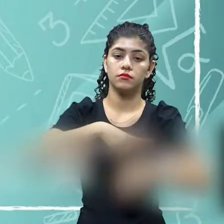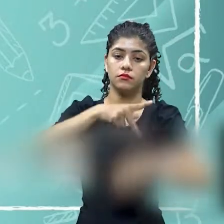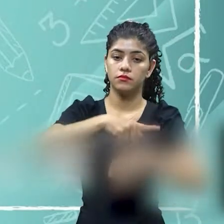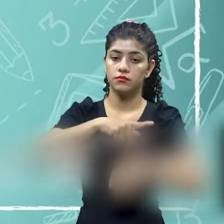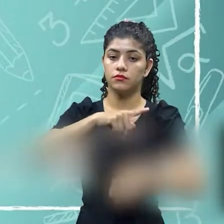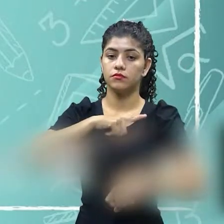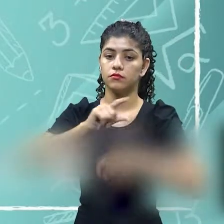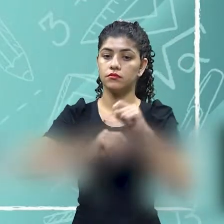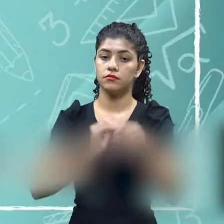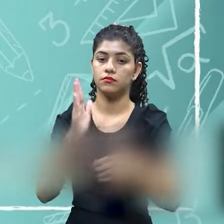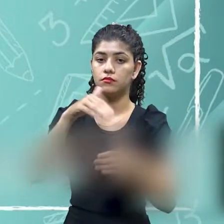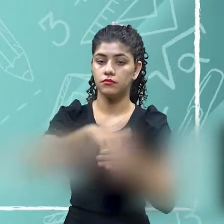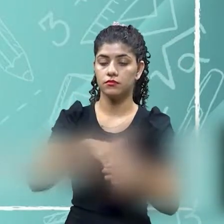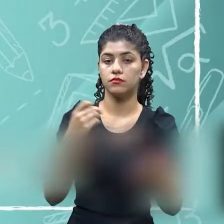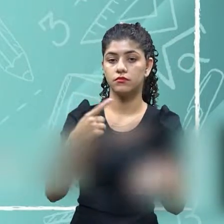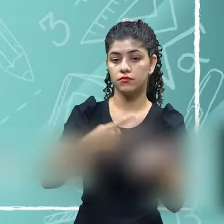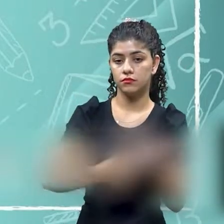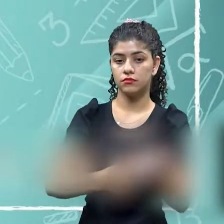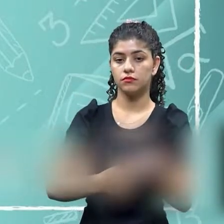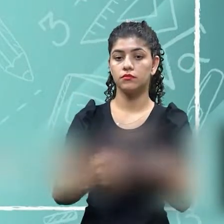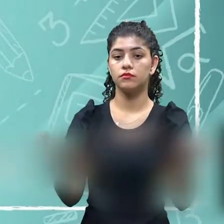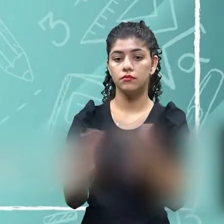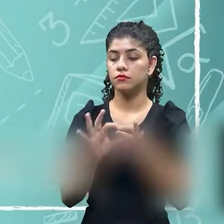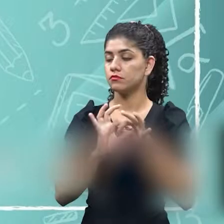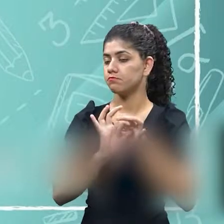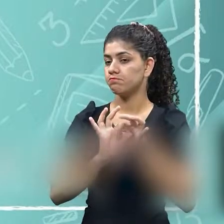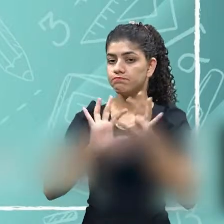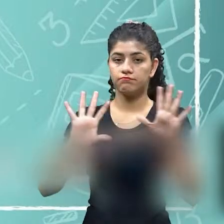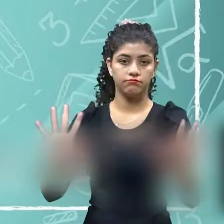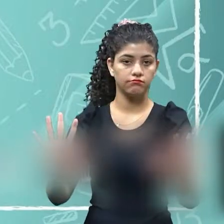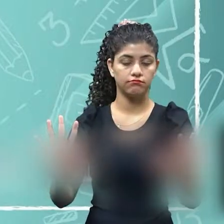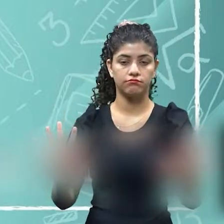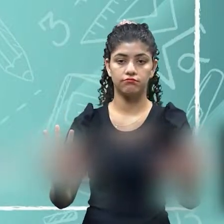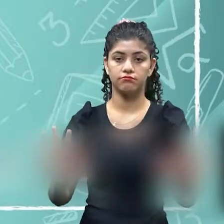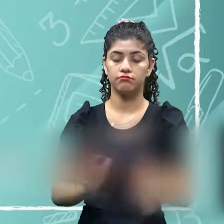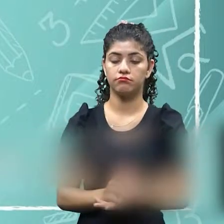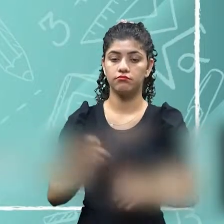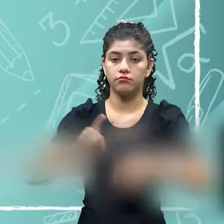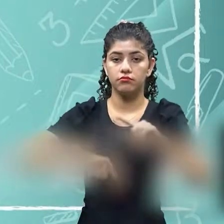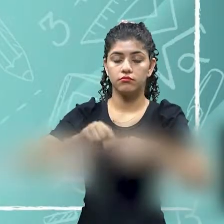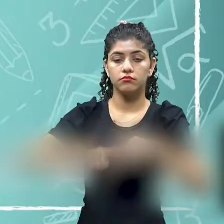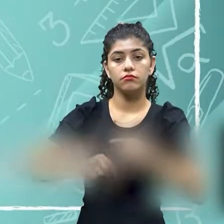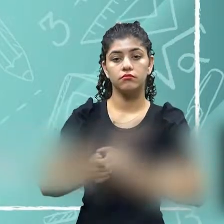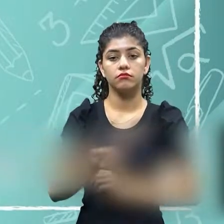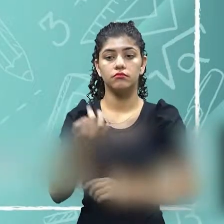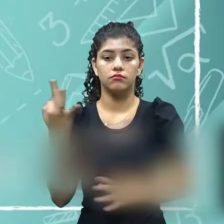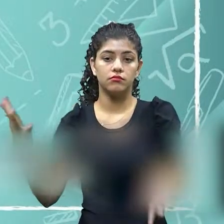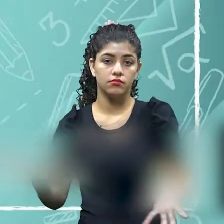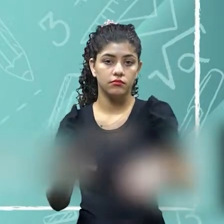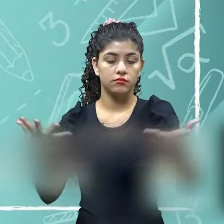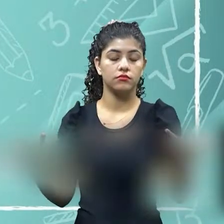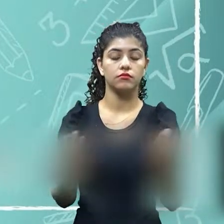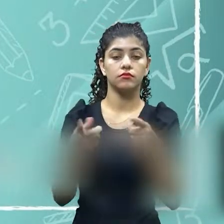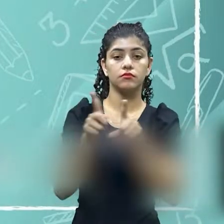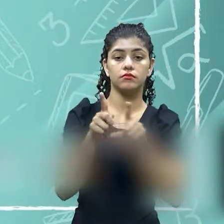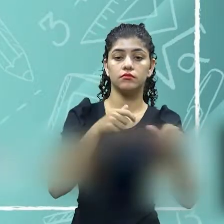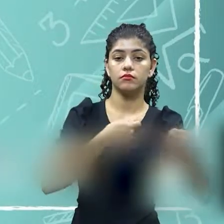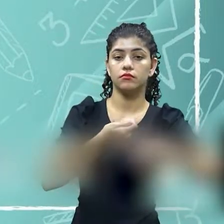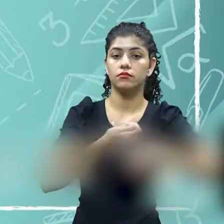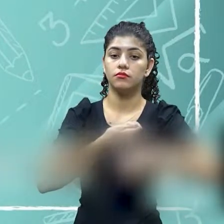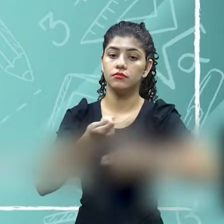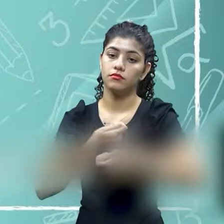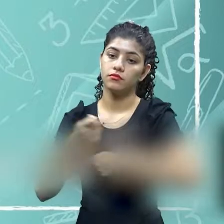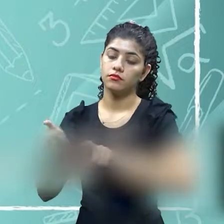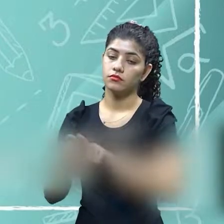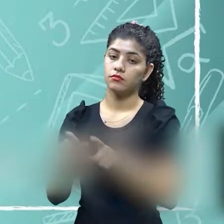daqueles países que estão dentro desse acordo se torna livre para a comercialização de produtos, assim incentivando a economia